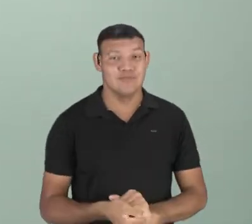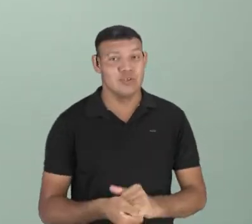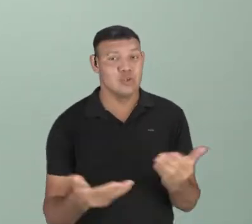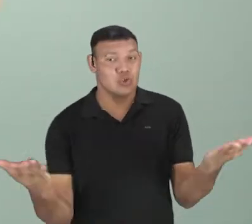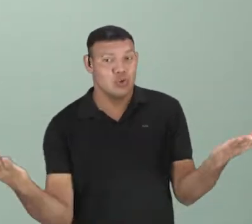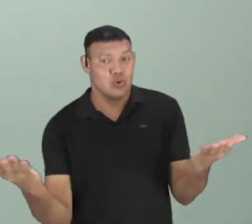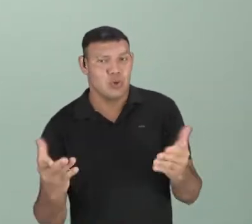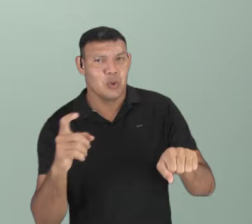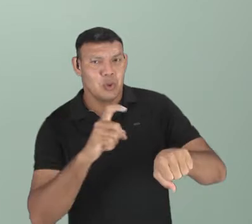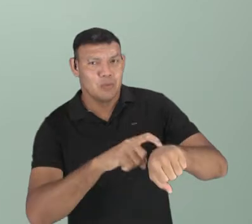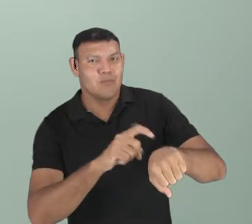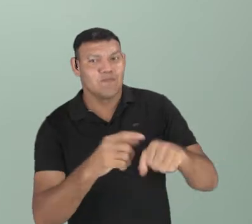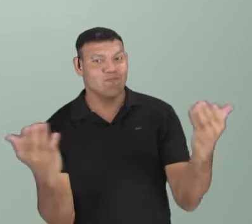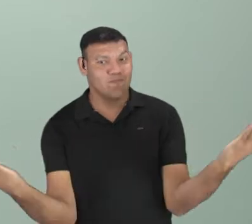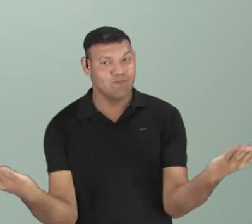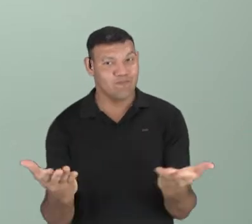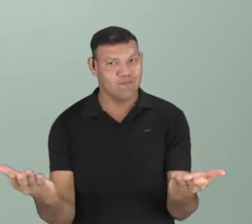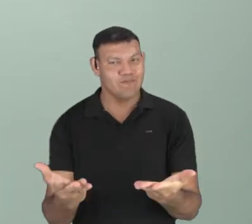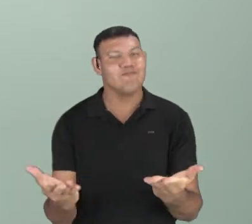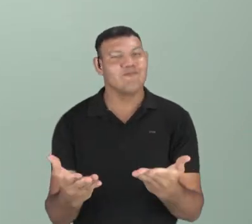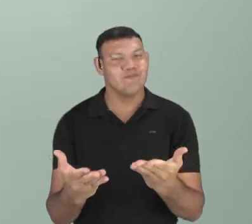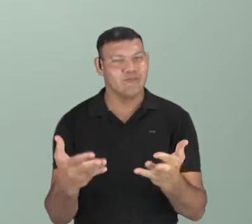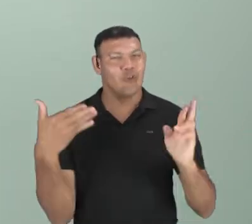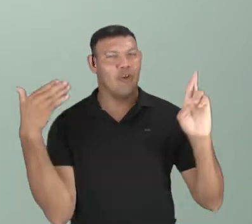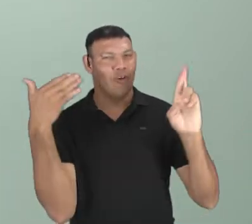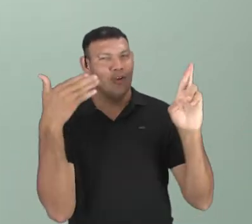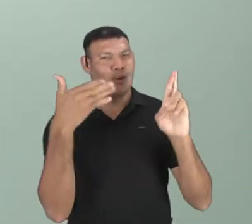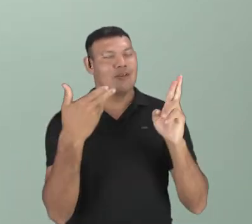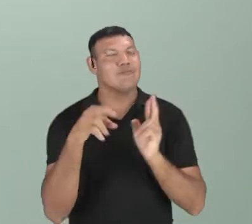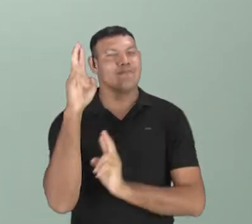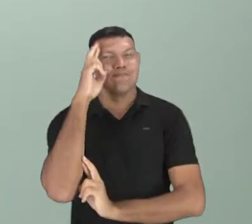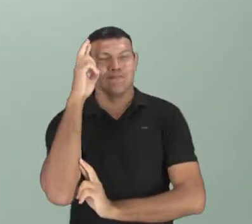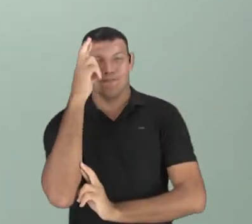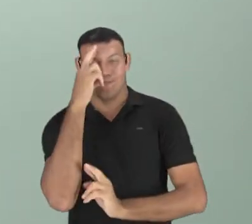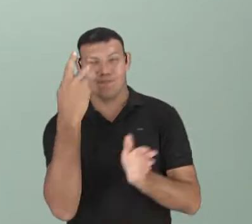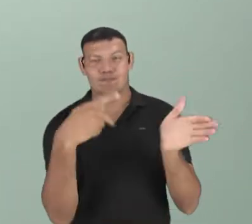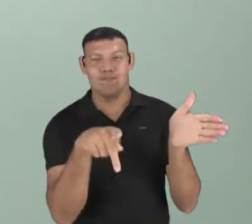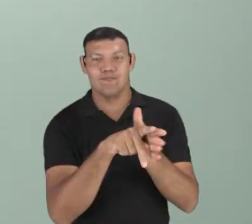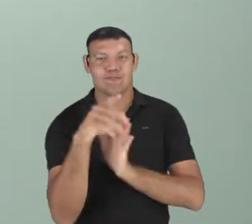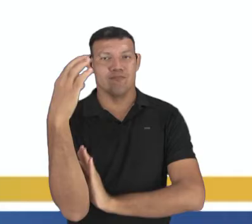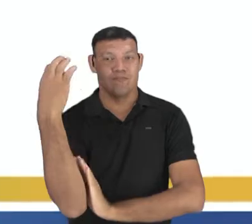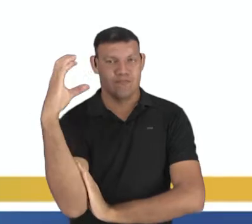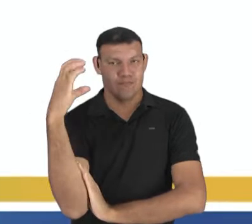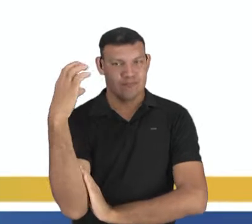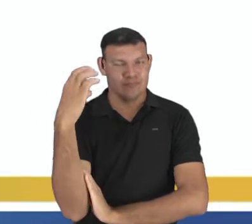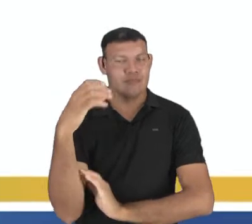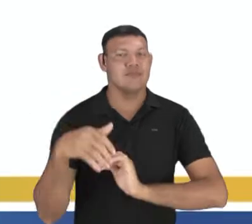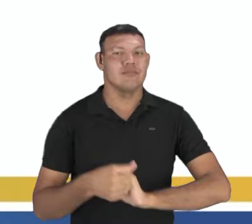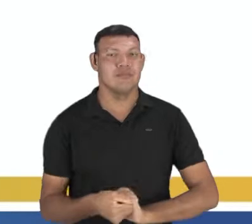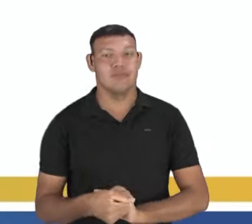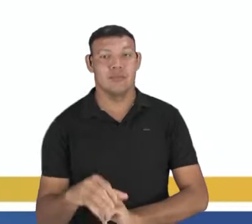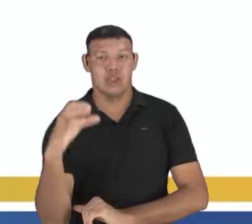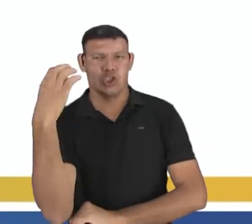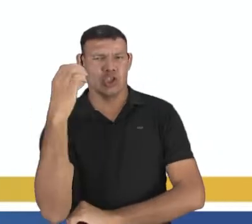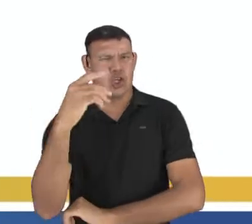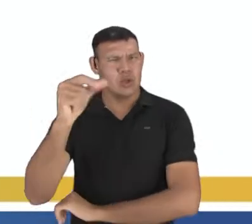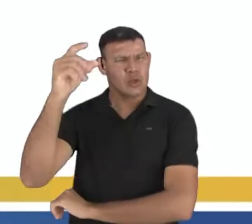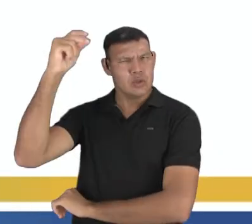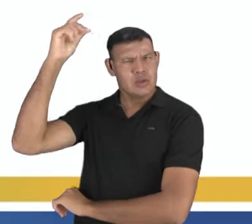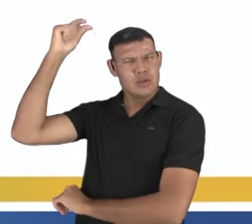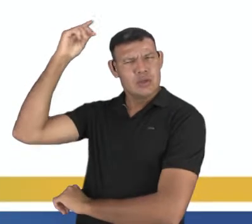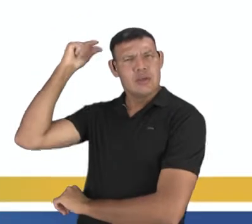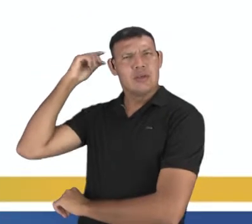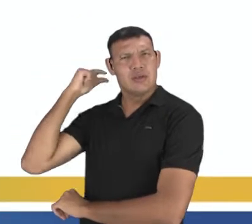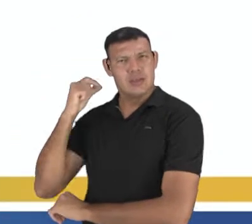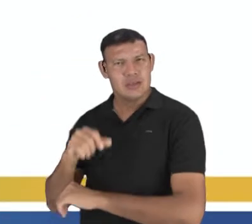a gente toma como referência a história da ciência. Então, olha só, a ciência antiga, a gente